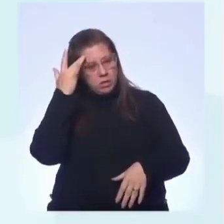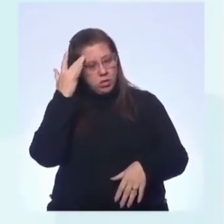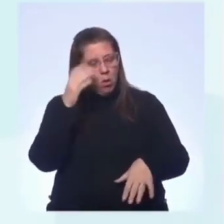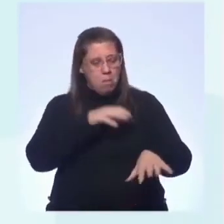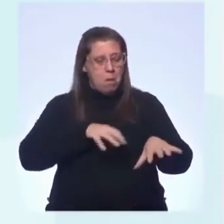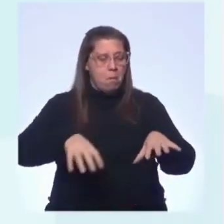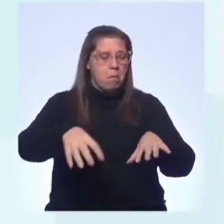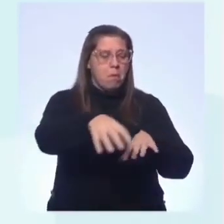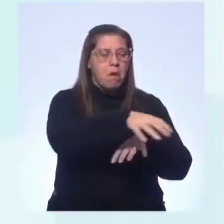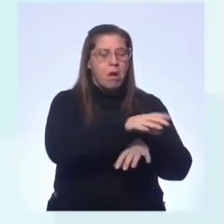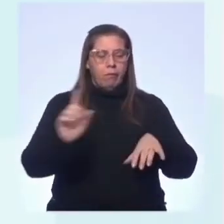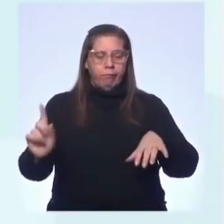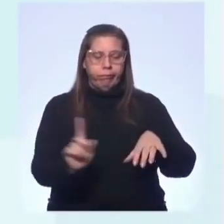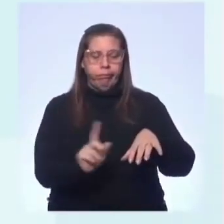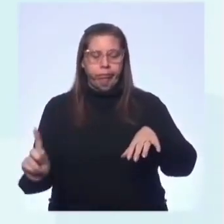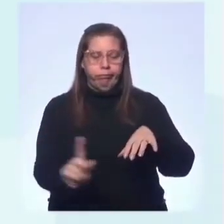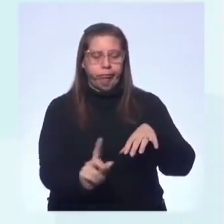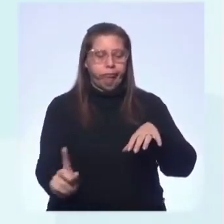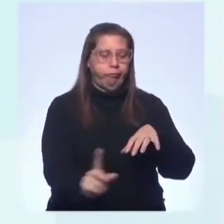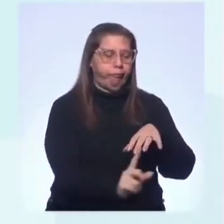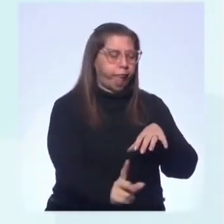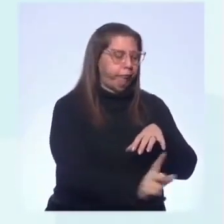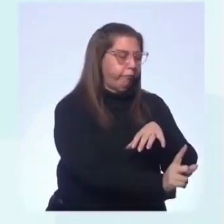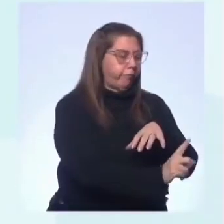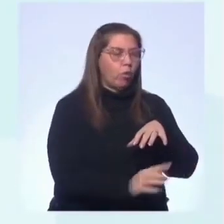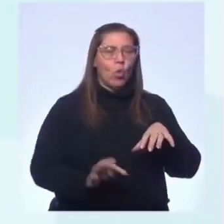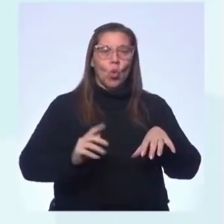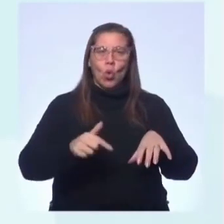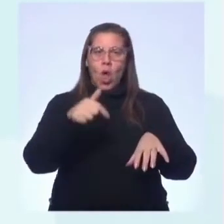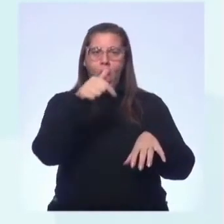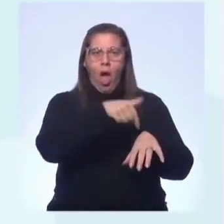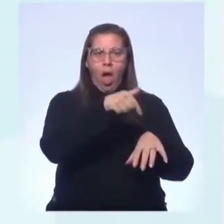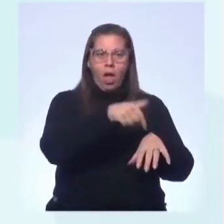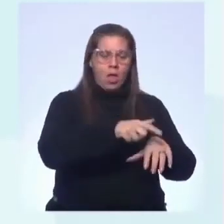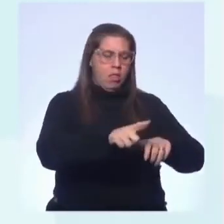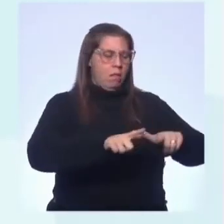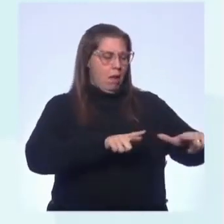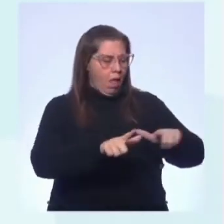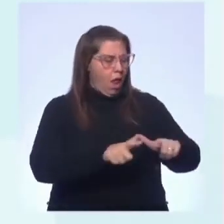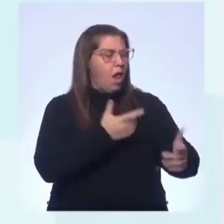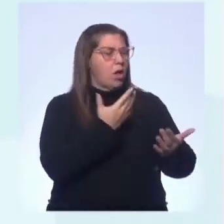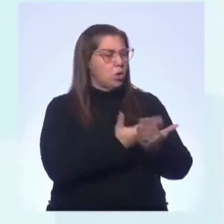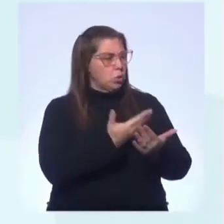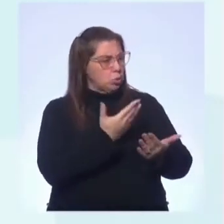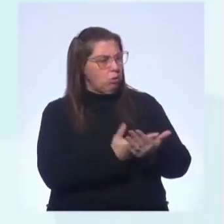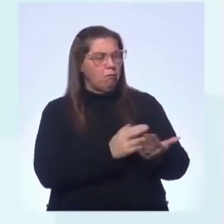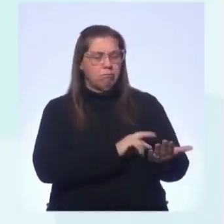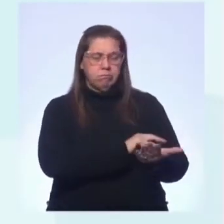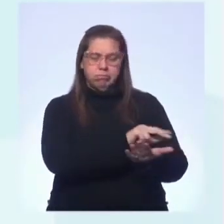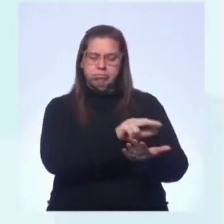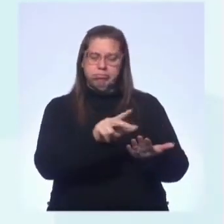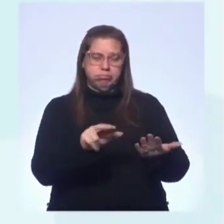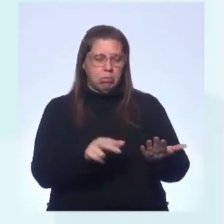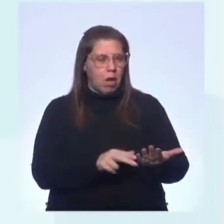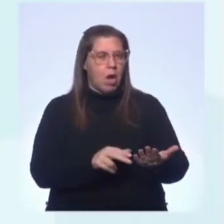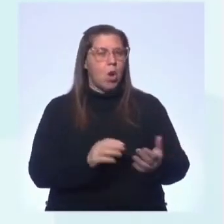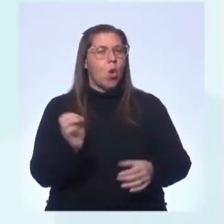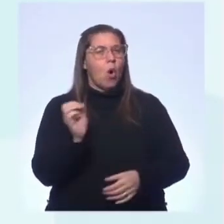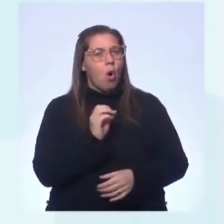dos municípios, né, como Santo André, Itapecerica, Embu, Carapicuíba, Osasco, Guarulhos,